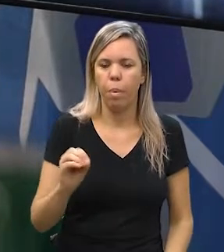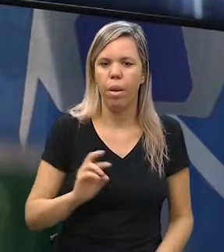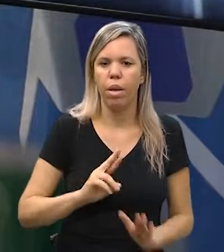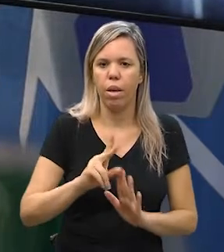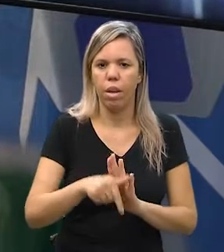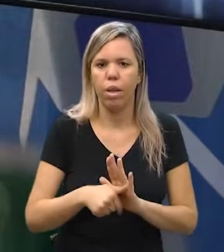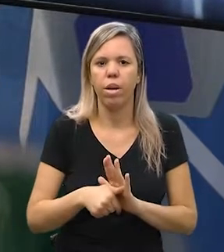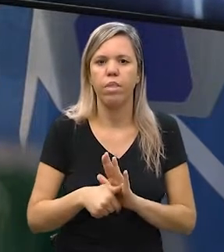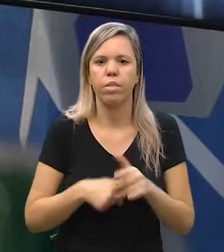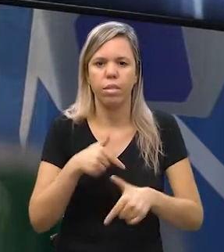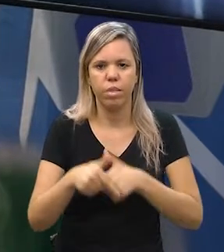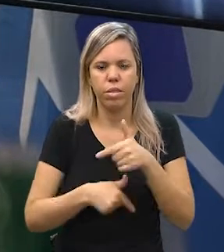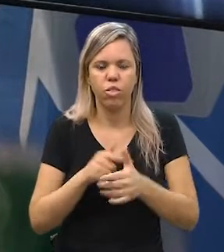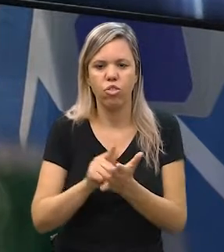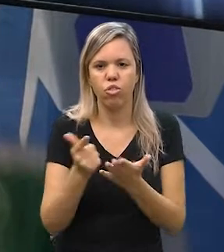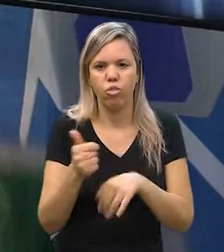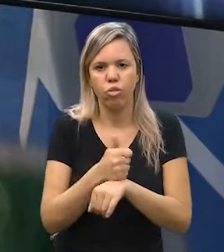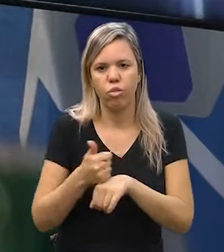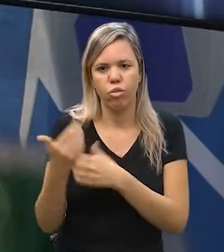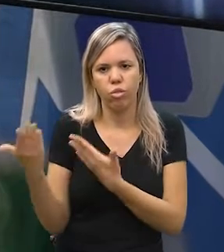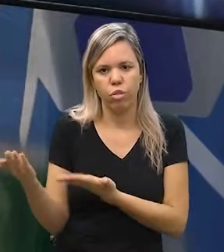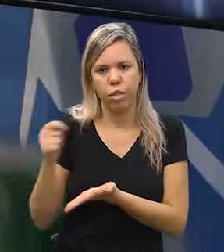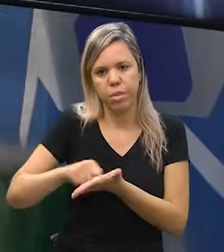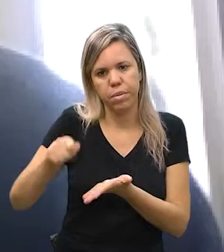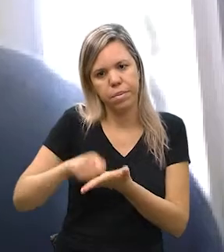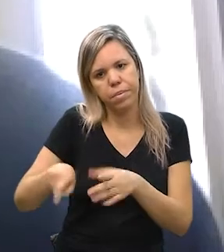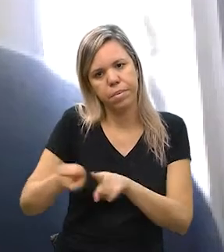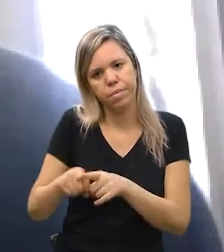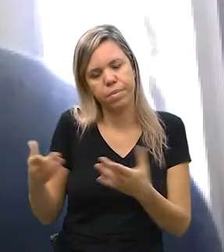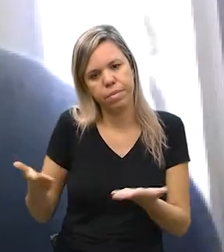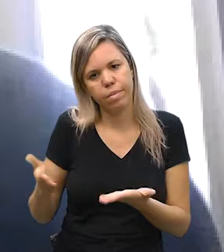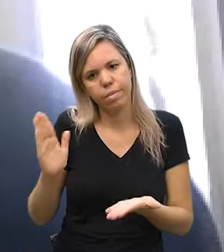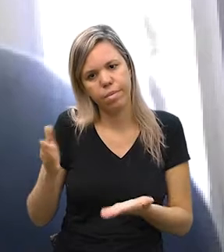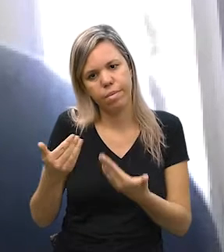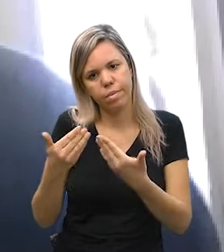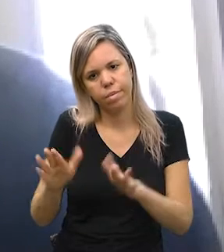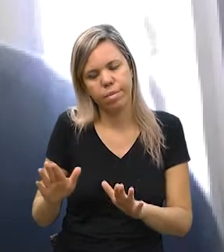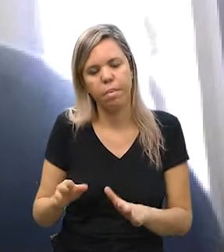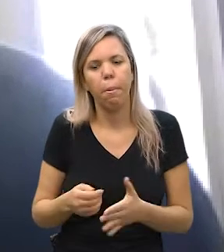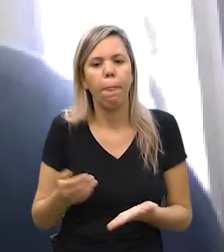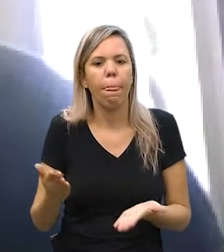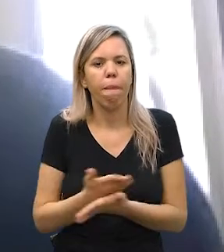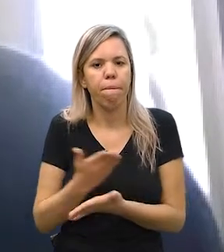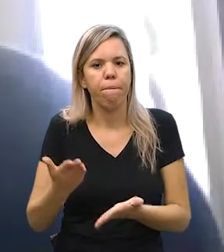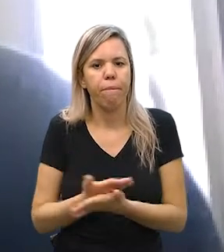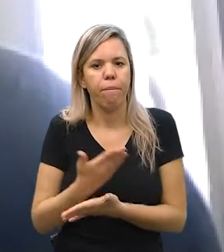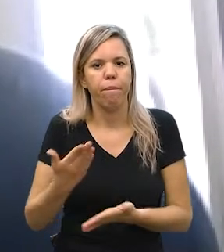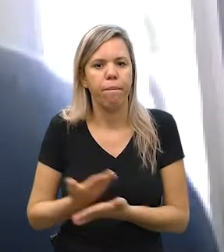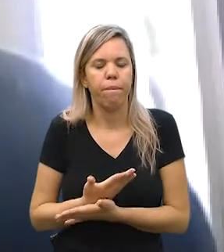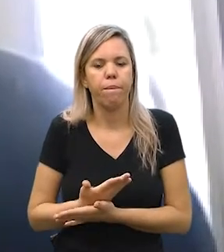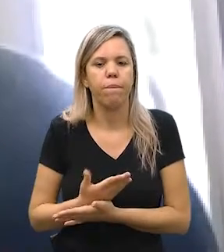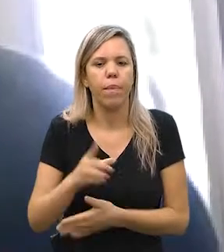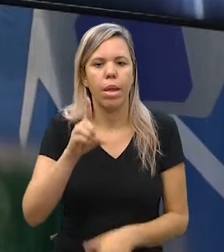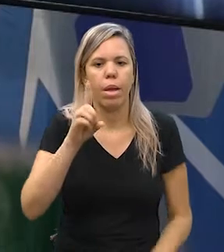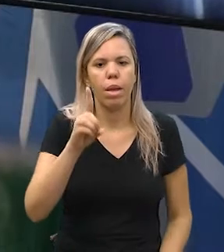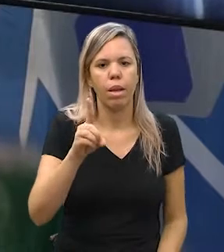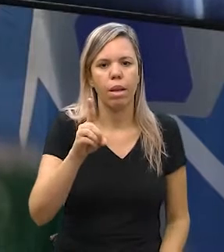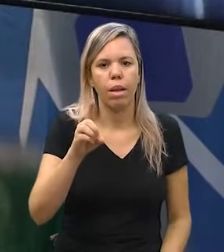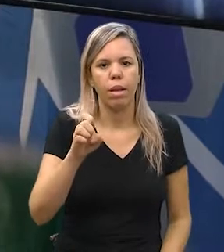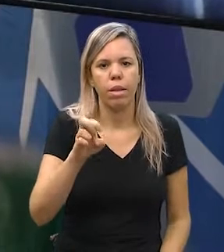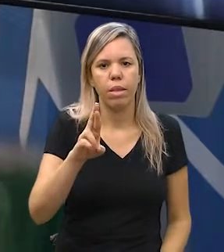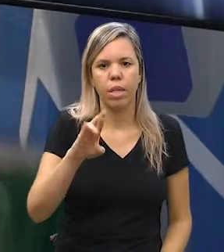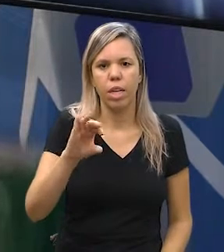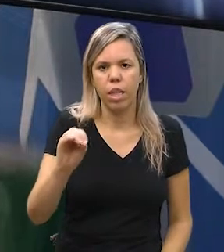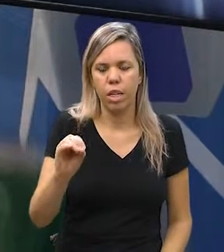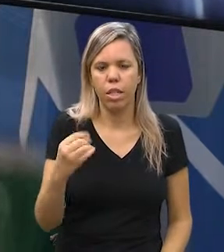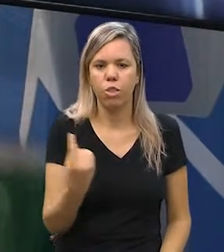algumas redações, né? Ele é jornalista, é escritor também agora, já que está lançando o livro Delírios do Isolamento. Esse livro